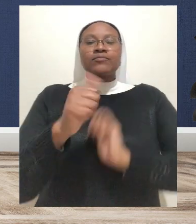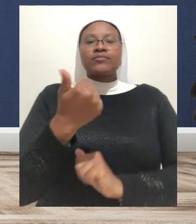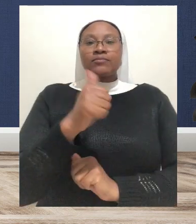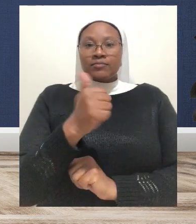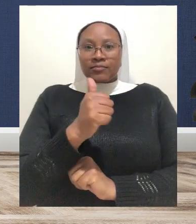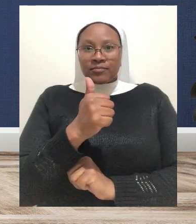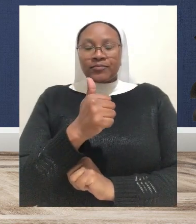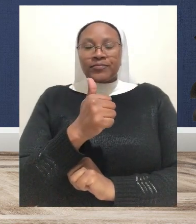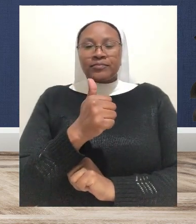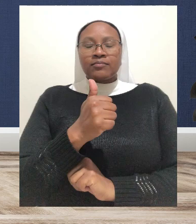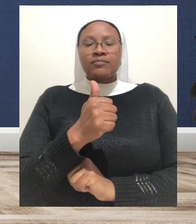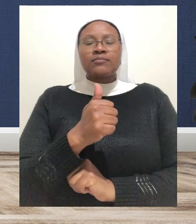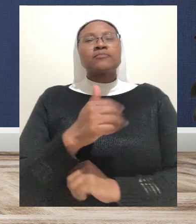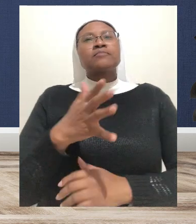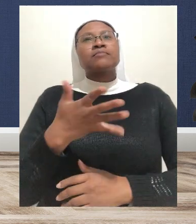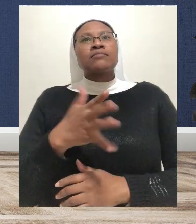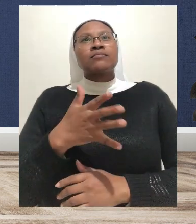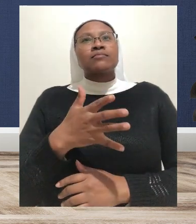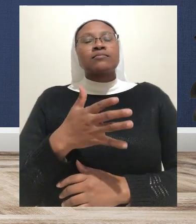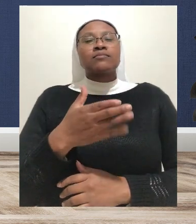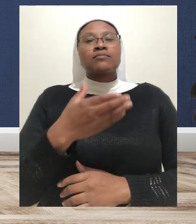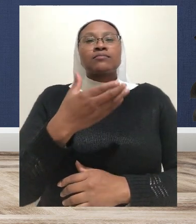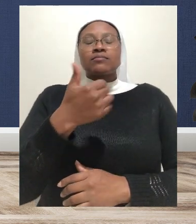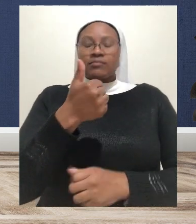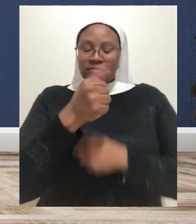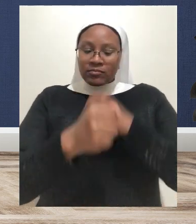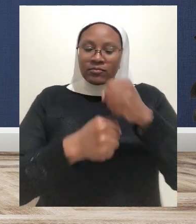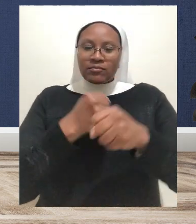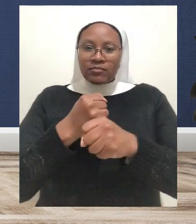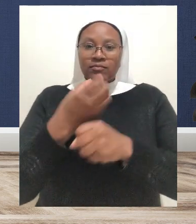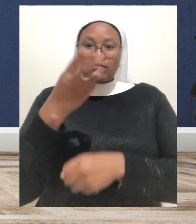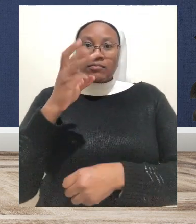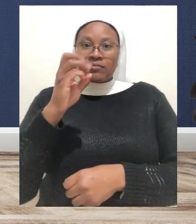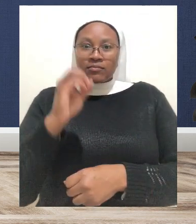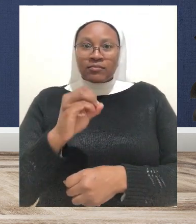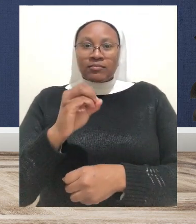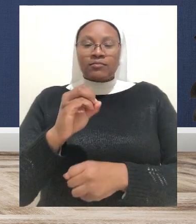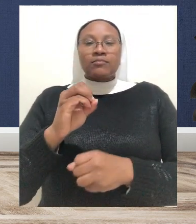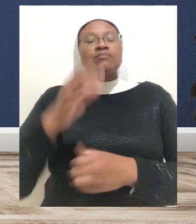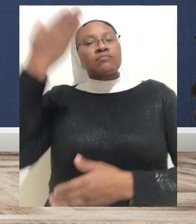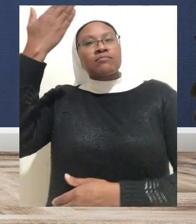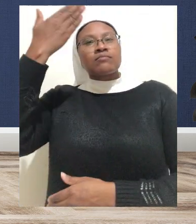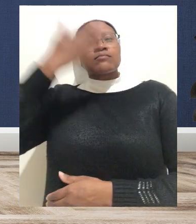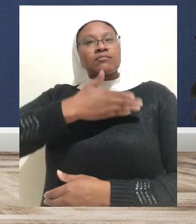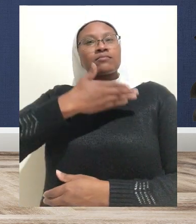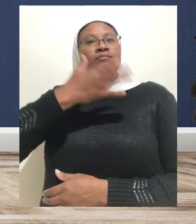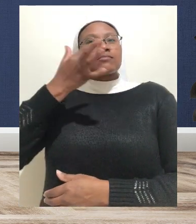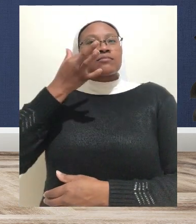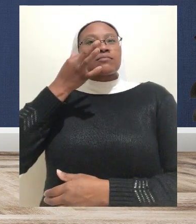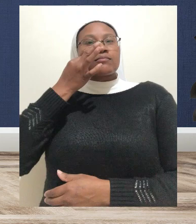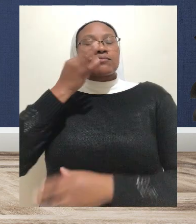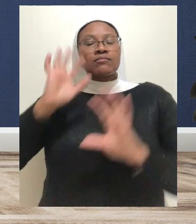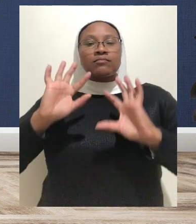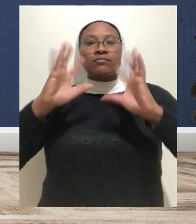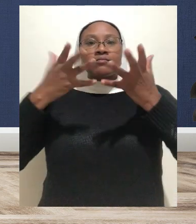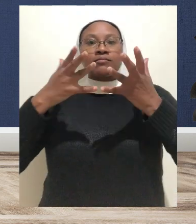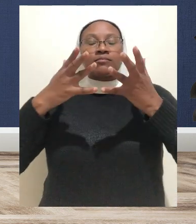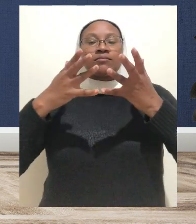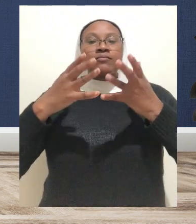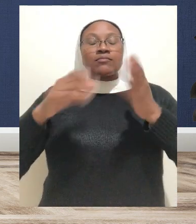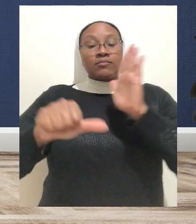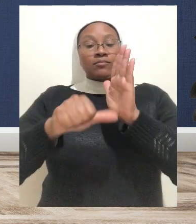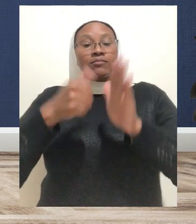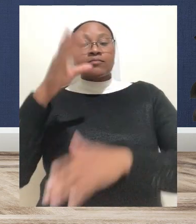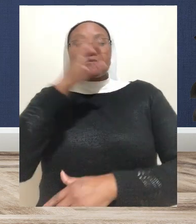francês, o Mosteiro de Cluny, por volta do ano 1030. Testemunho de tal festa, celebrada